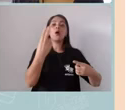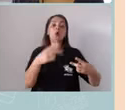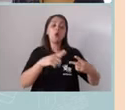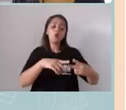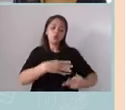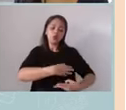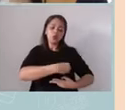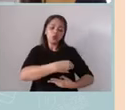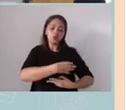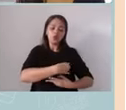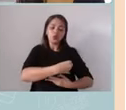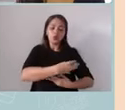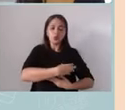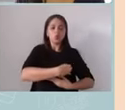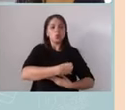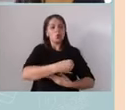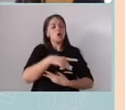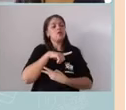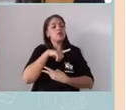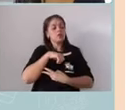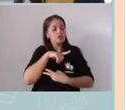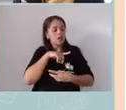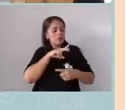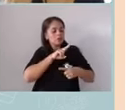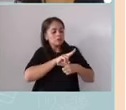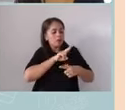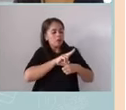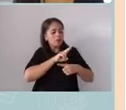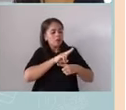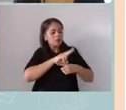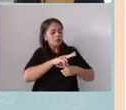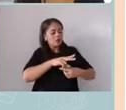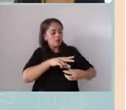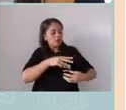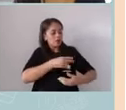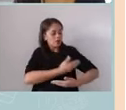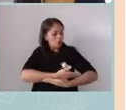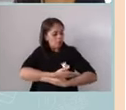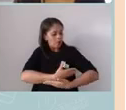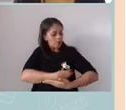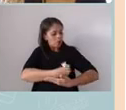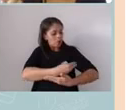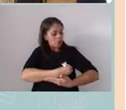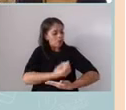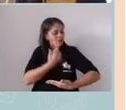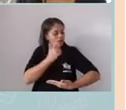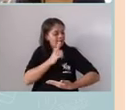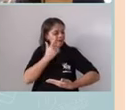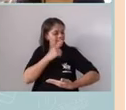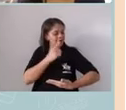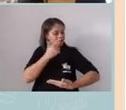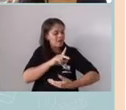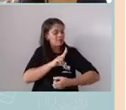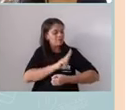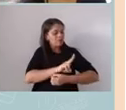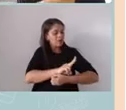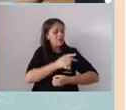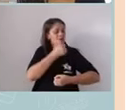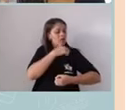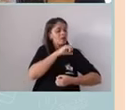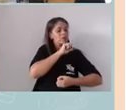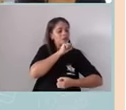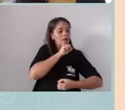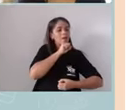diversos anticorpos, e aí a criança, quando é amamentada, ela vai também receber esses anticorpos da mãe. E aí seria uma imunização